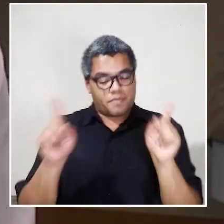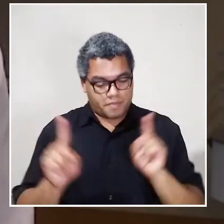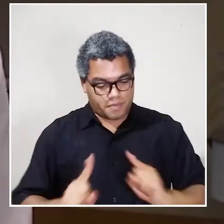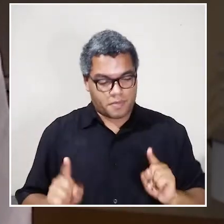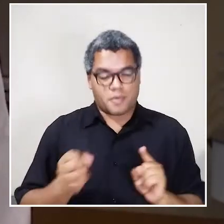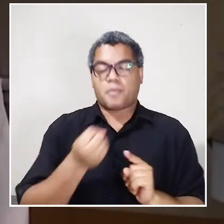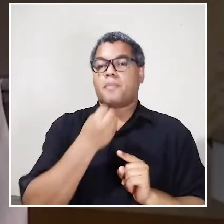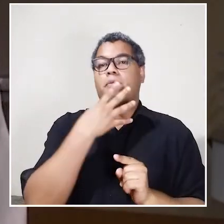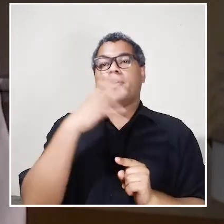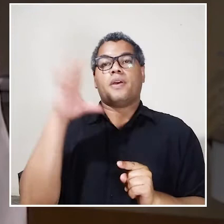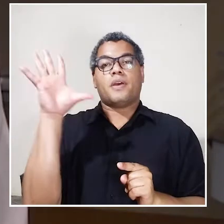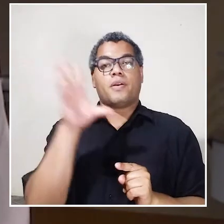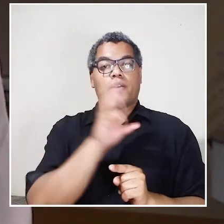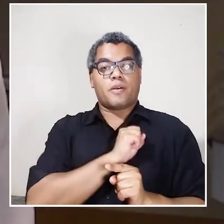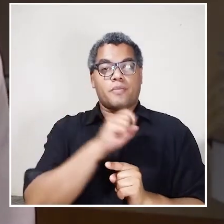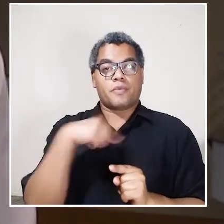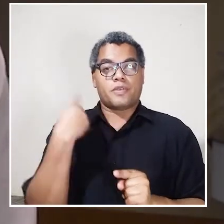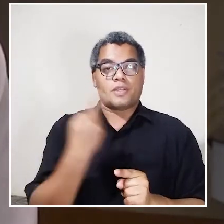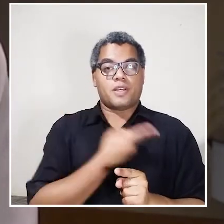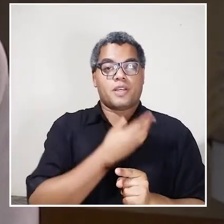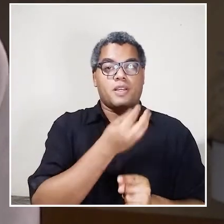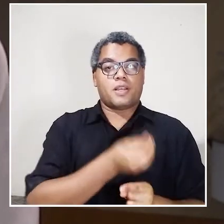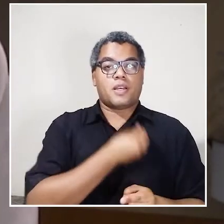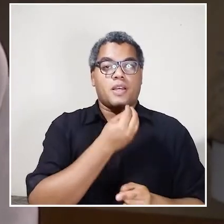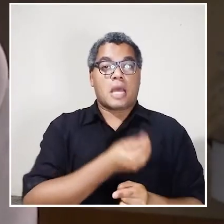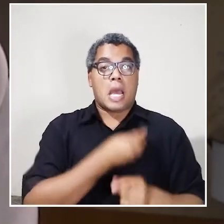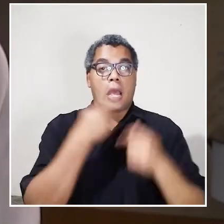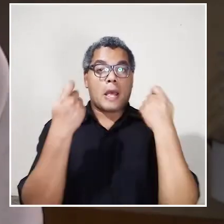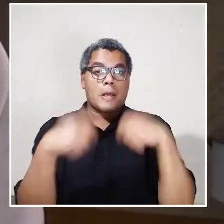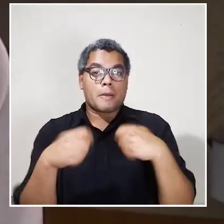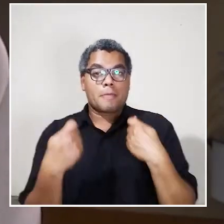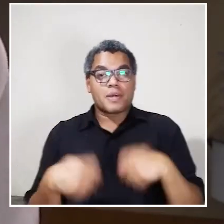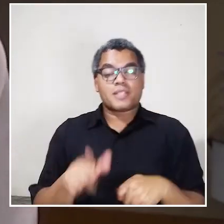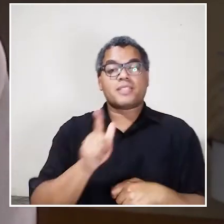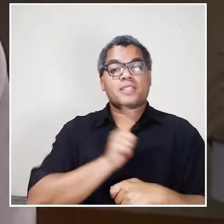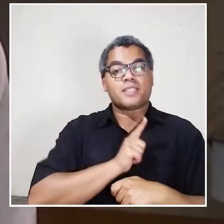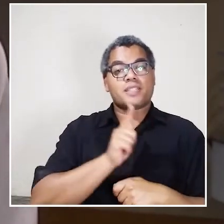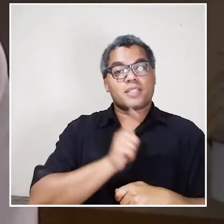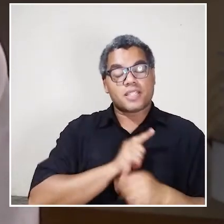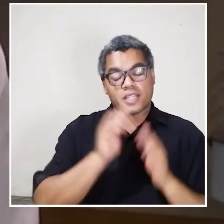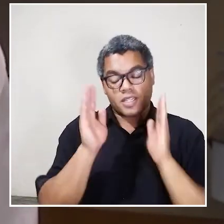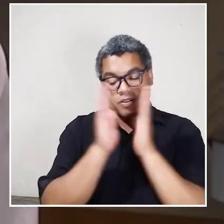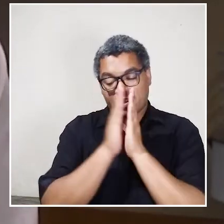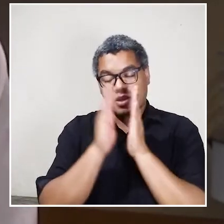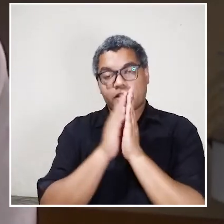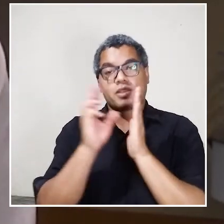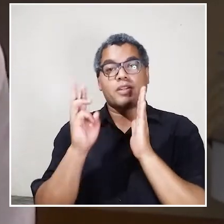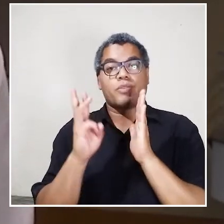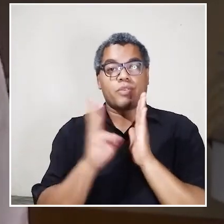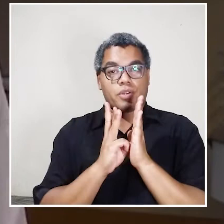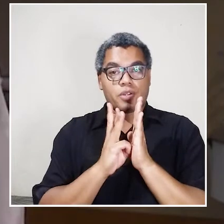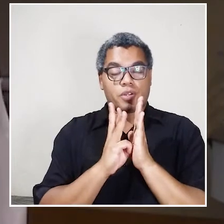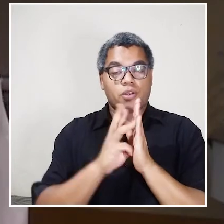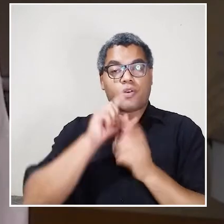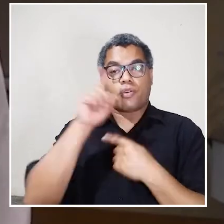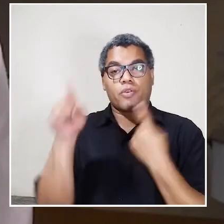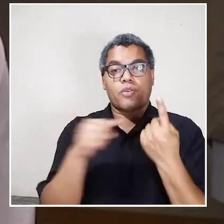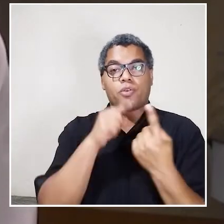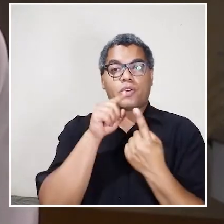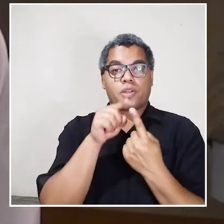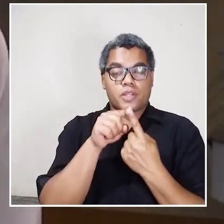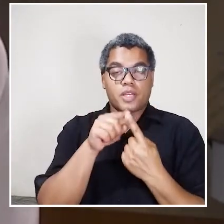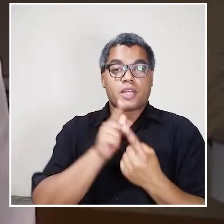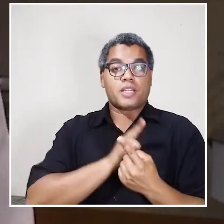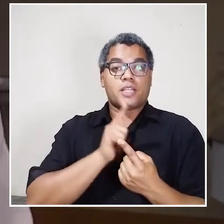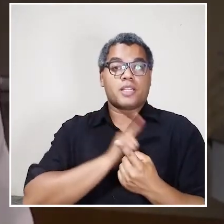vida. Então não pode faltar isto, que aqui está exarado na oração de Daniel, no objetivo